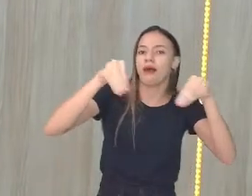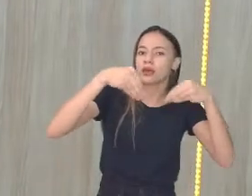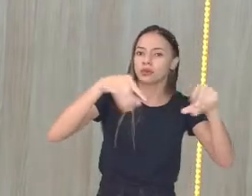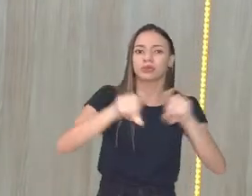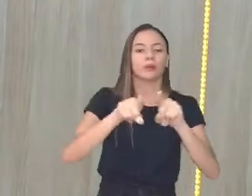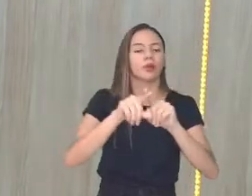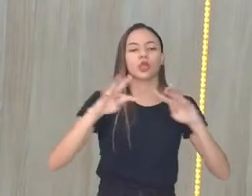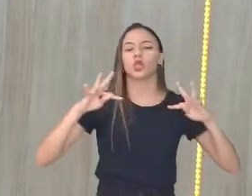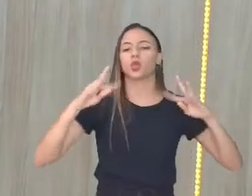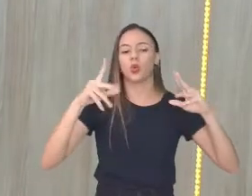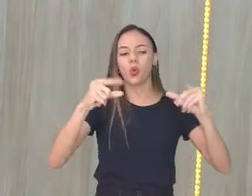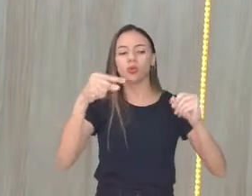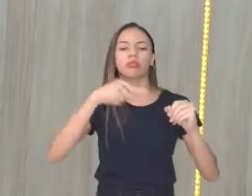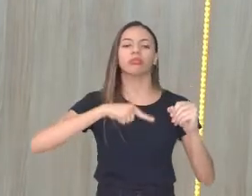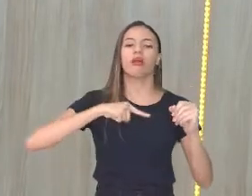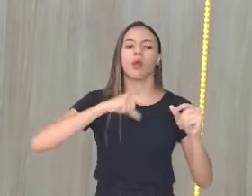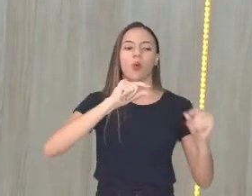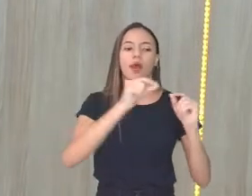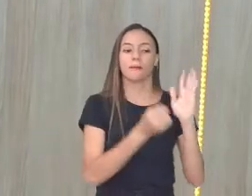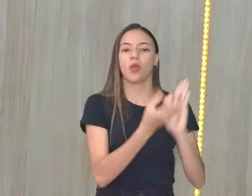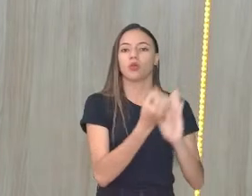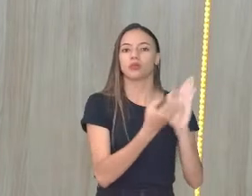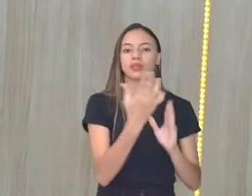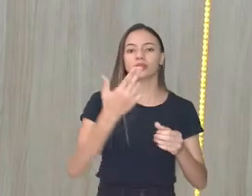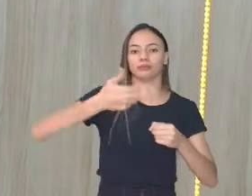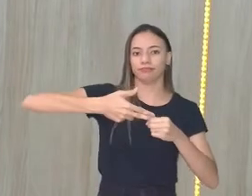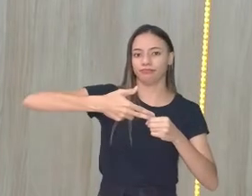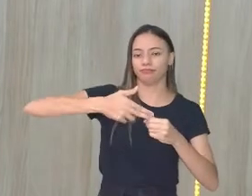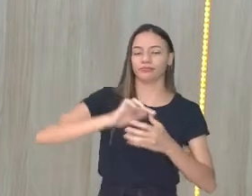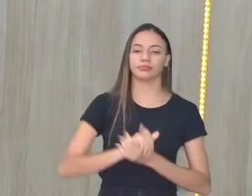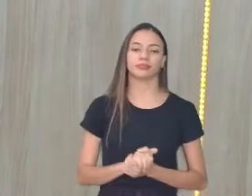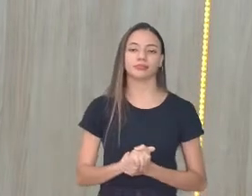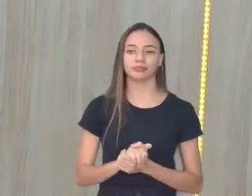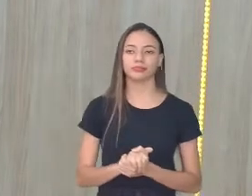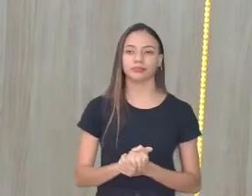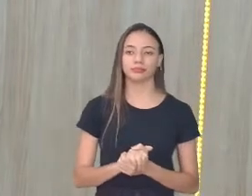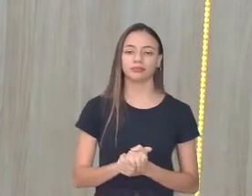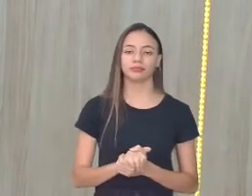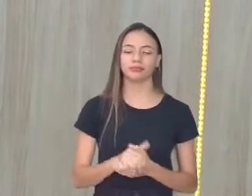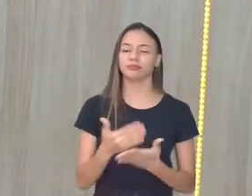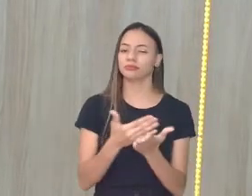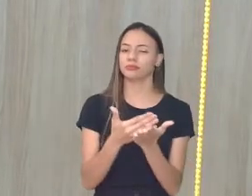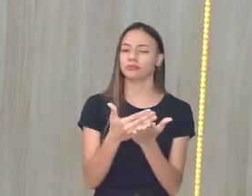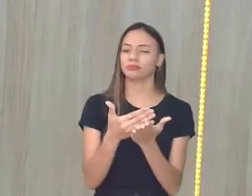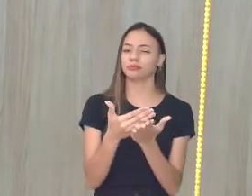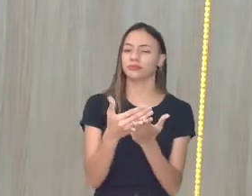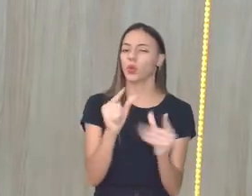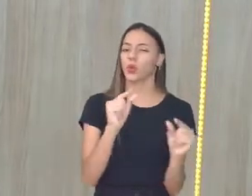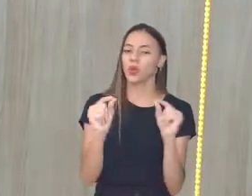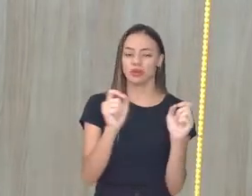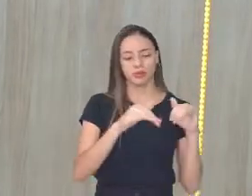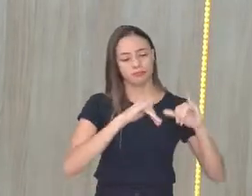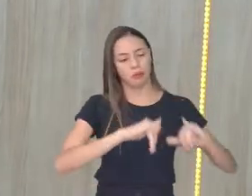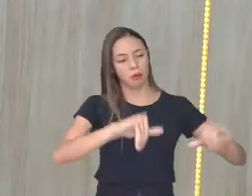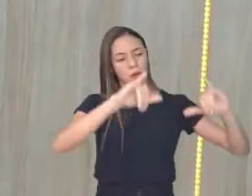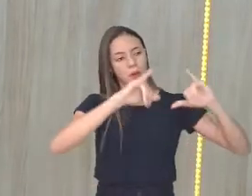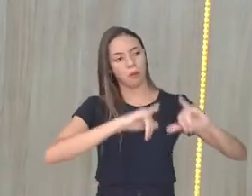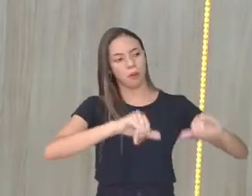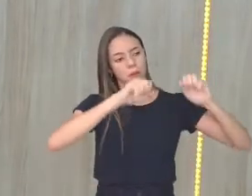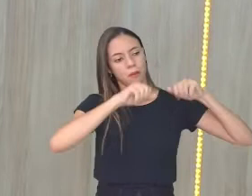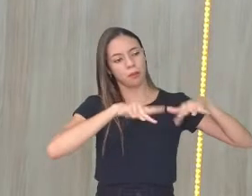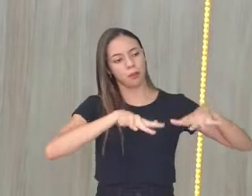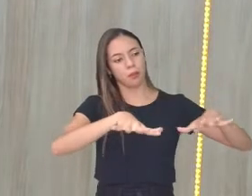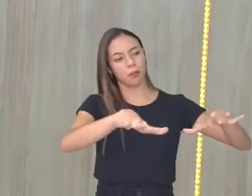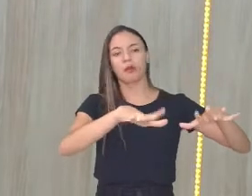né, do petróleo. Então, nesse sentido, né, começou toda uma campanha, né,